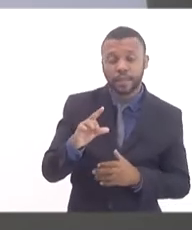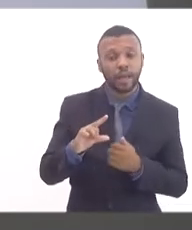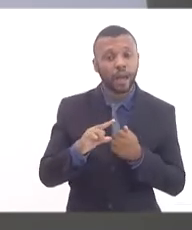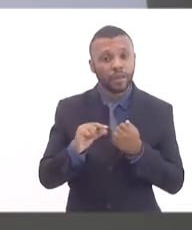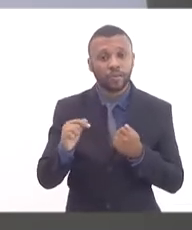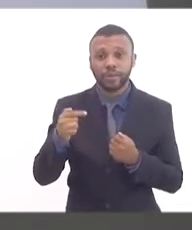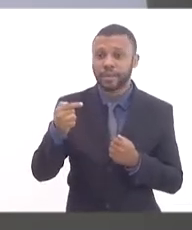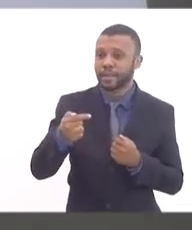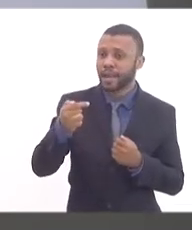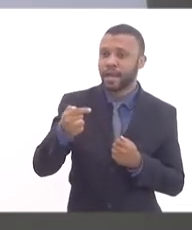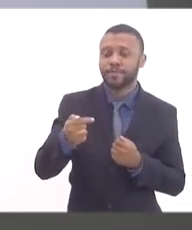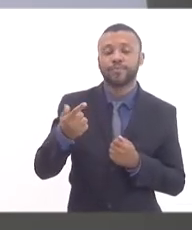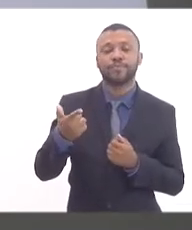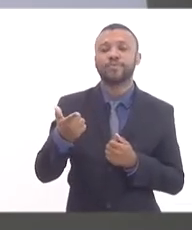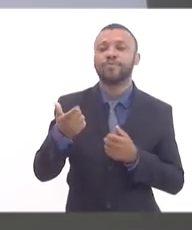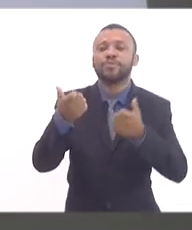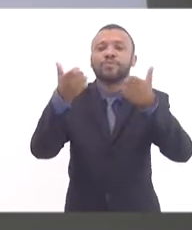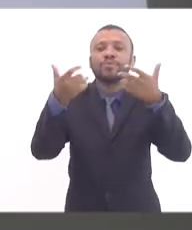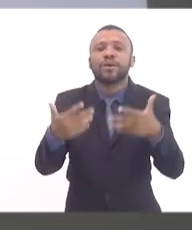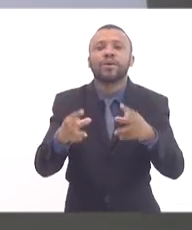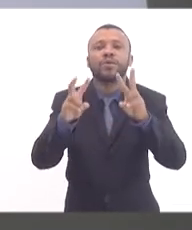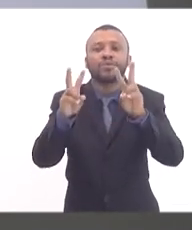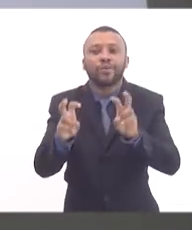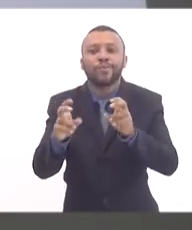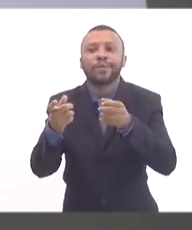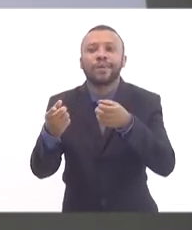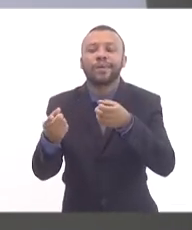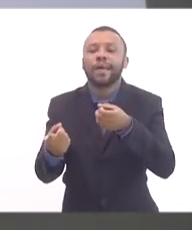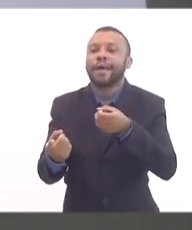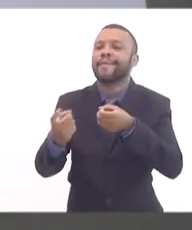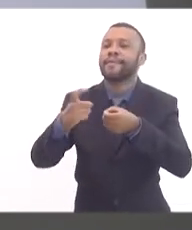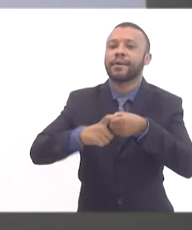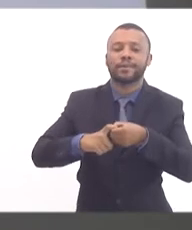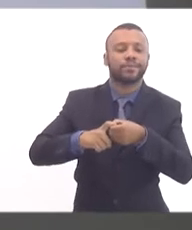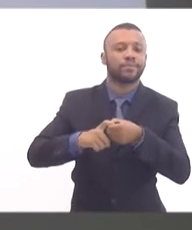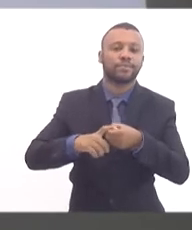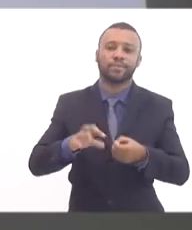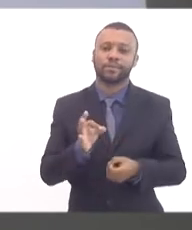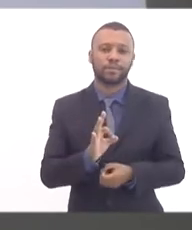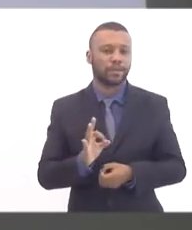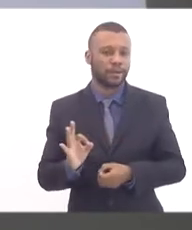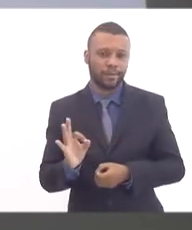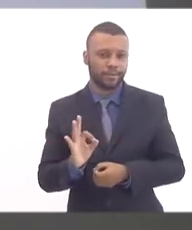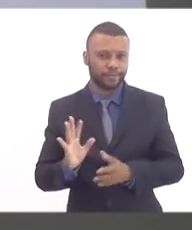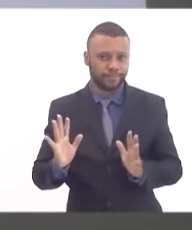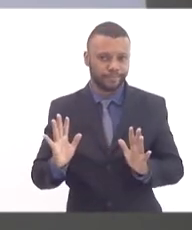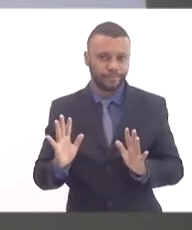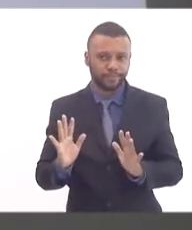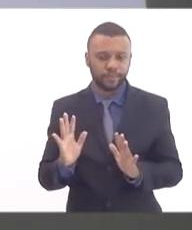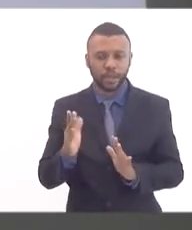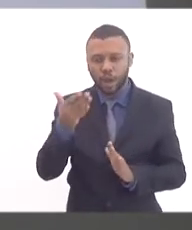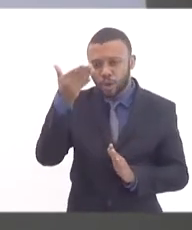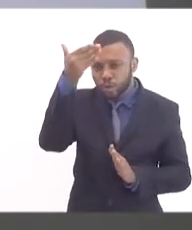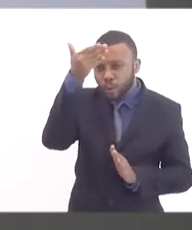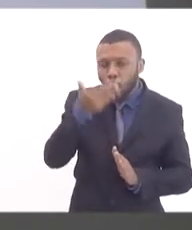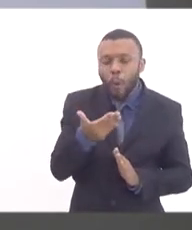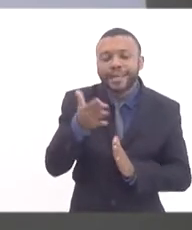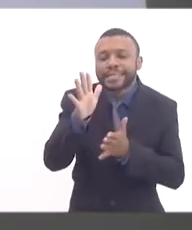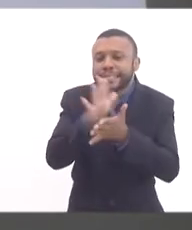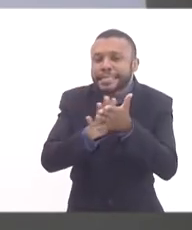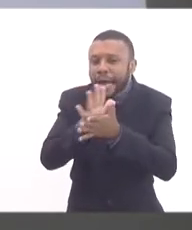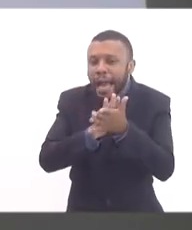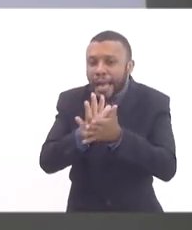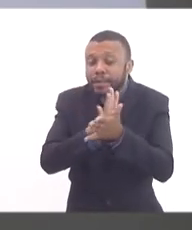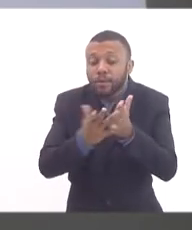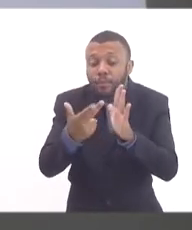sétimo não foi instituído eu cai num num com instalar como